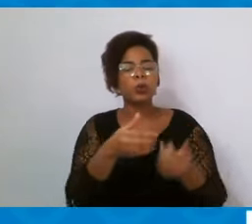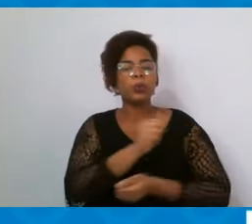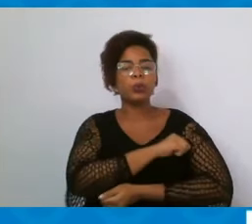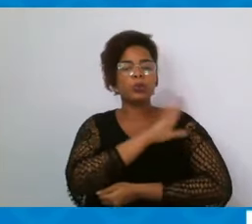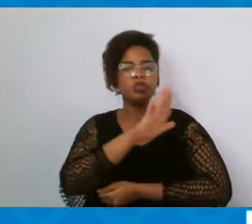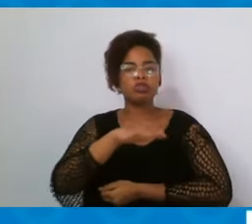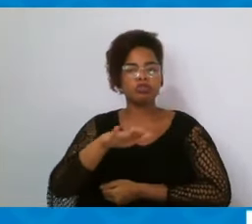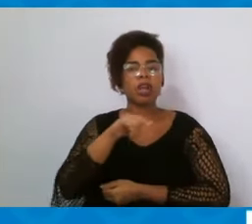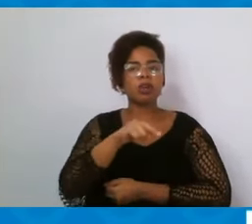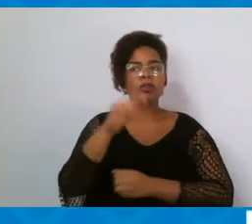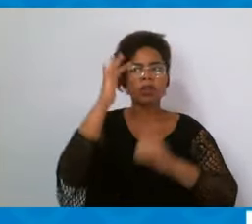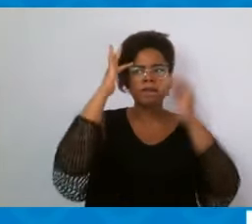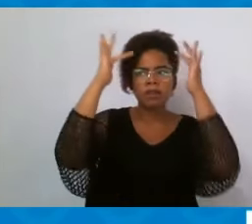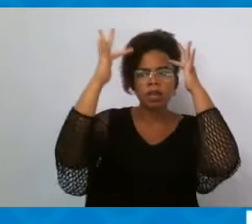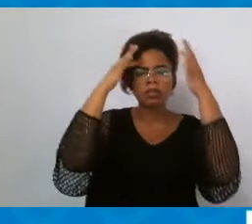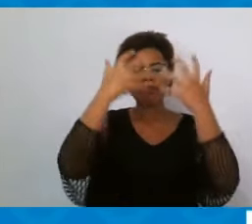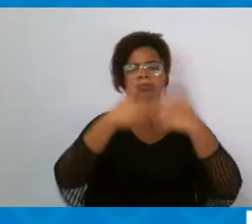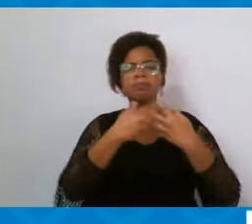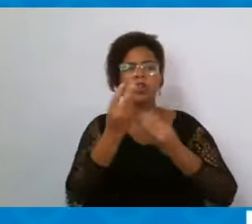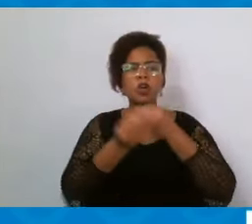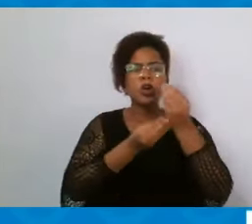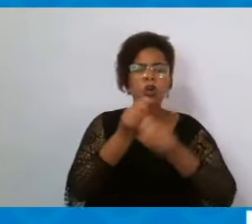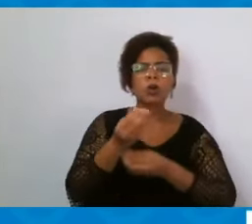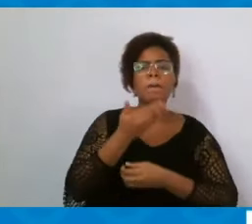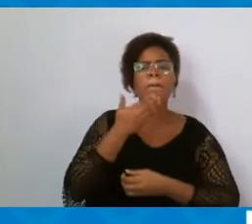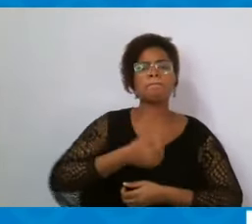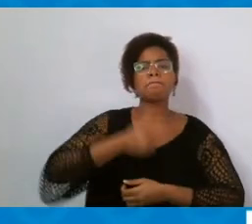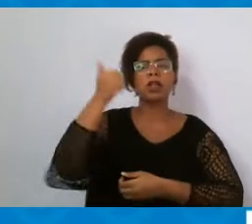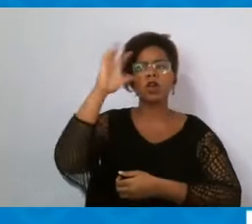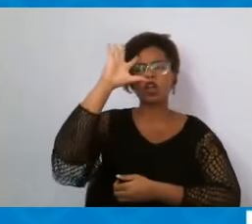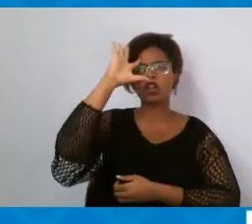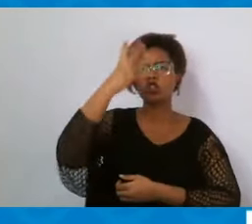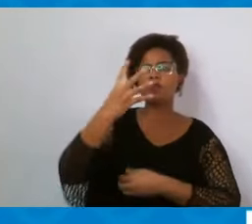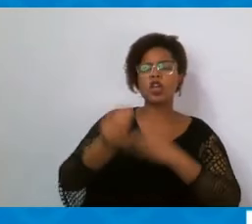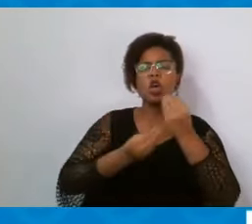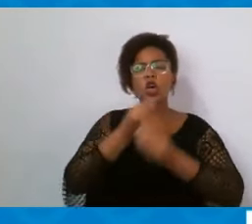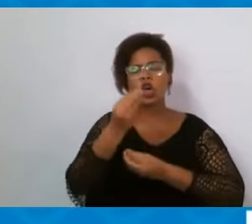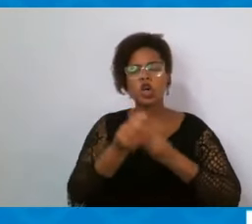quinta semana da disciplina, começar a imaginar uma